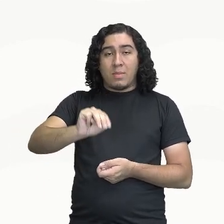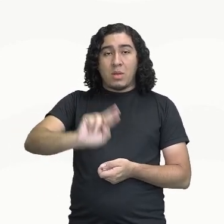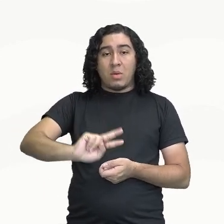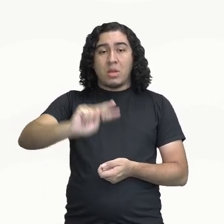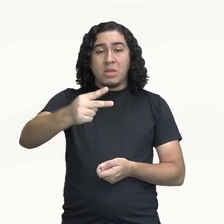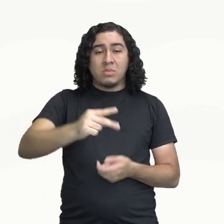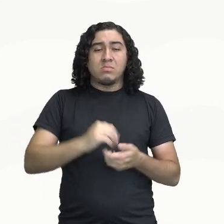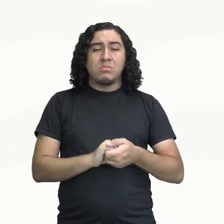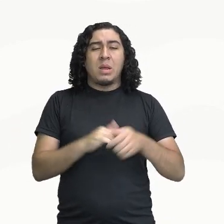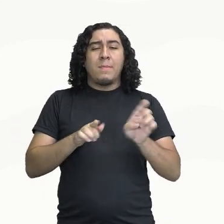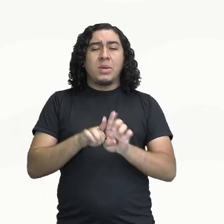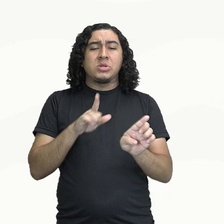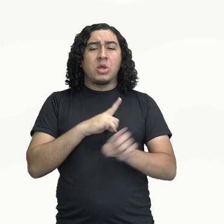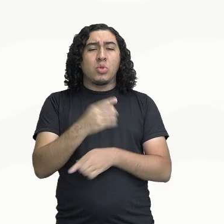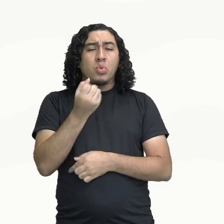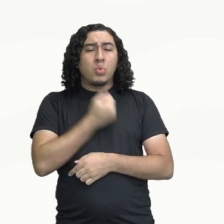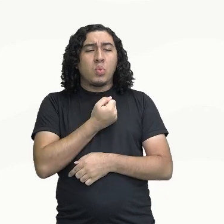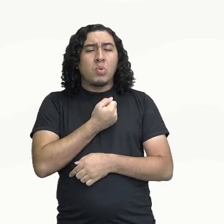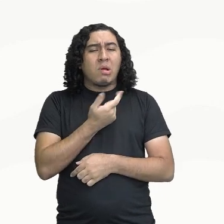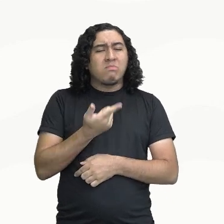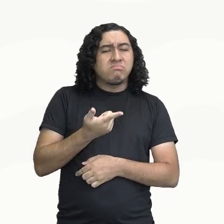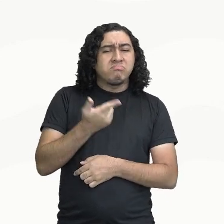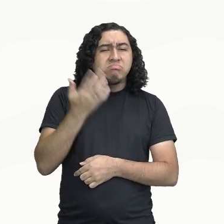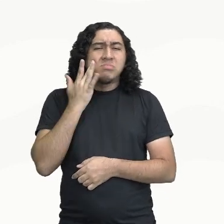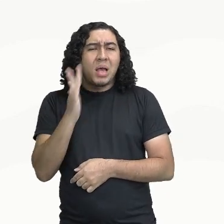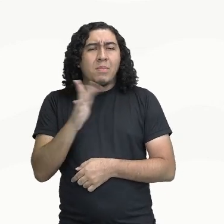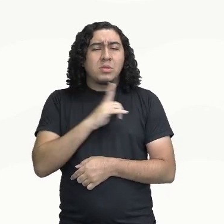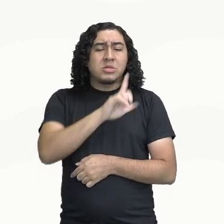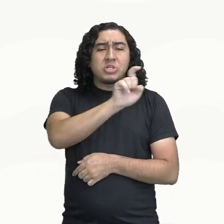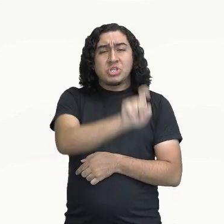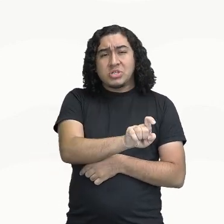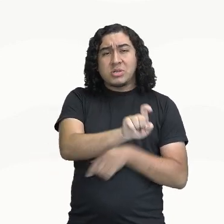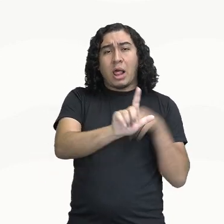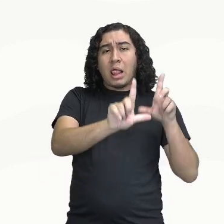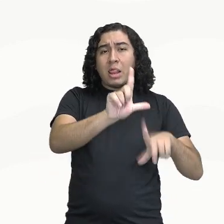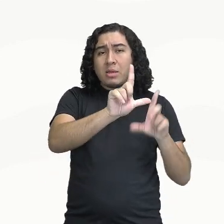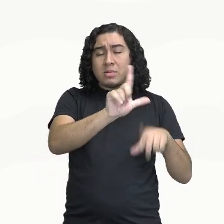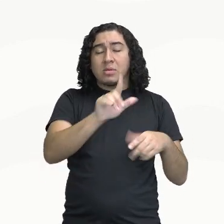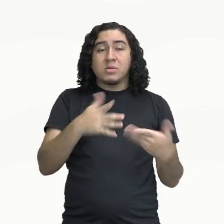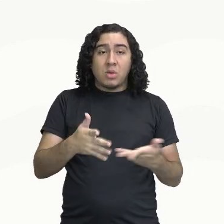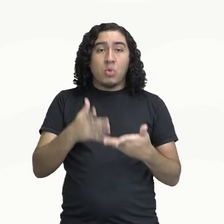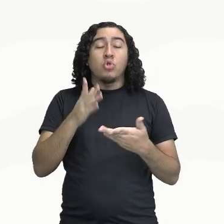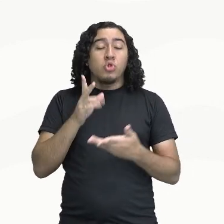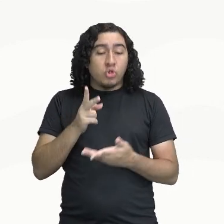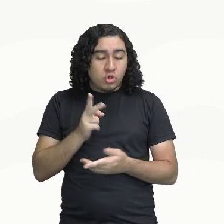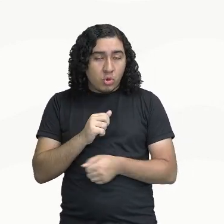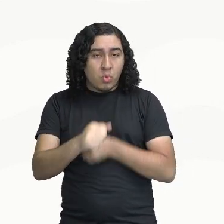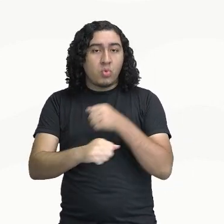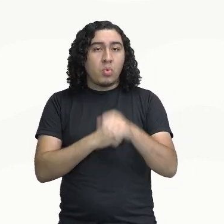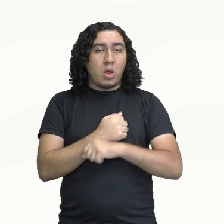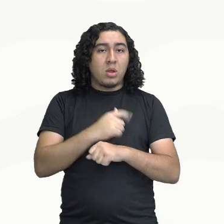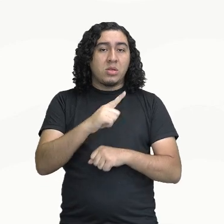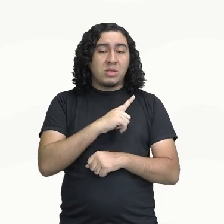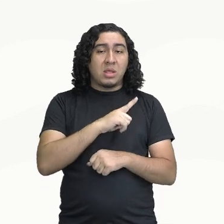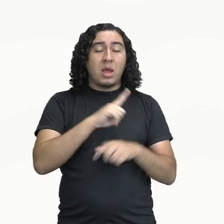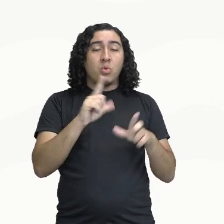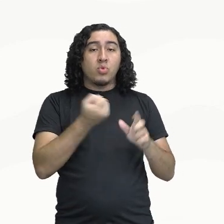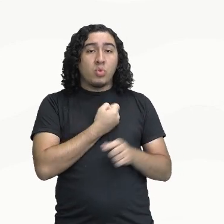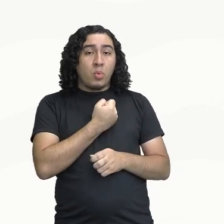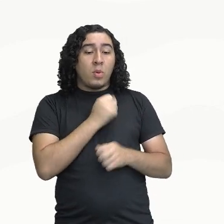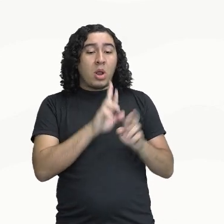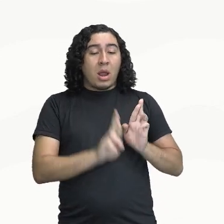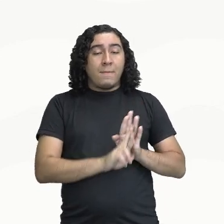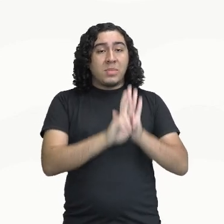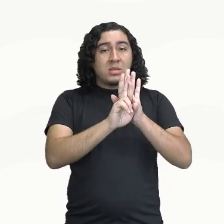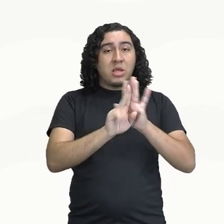mas tem um valores ali desconhecidos, né? Tem X, então a cada ano esse valor está representado por X mais